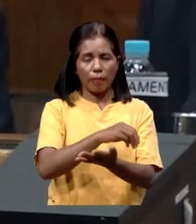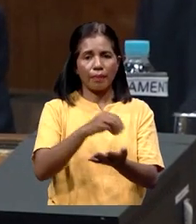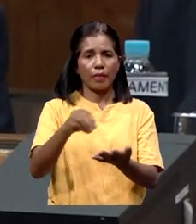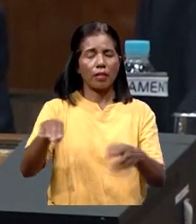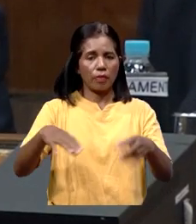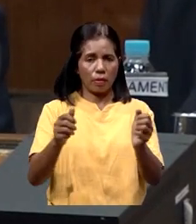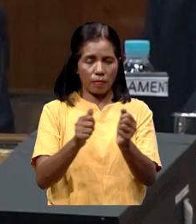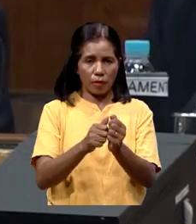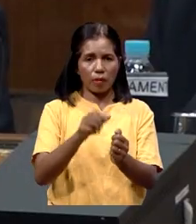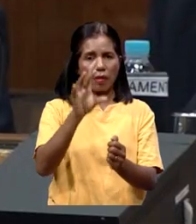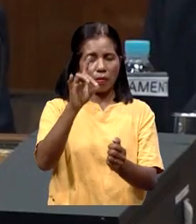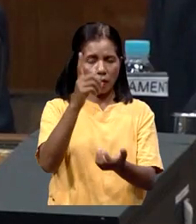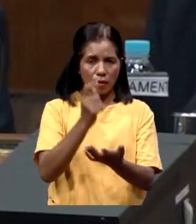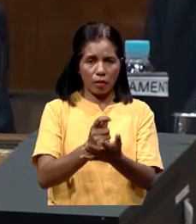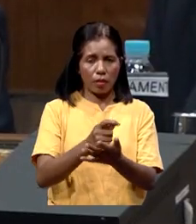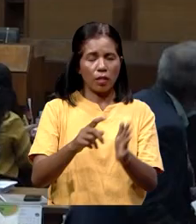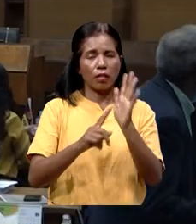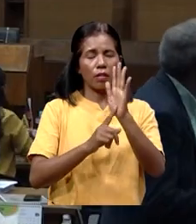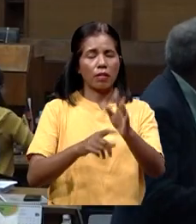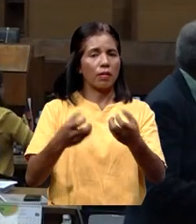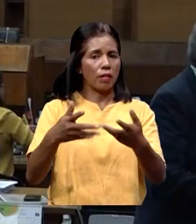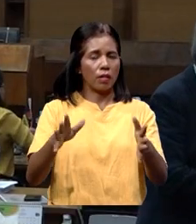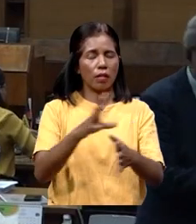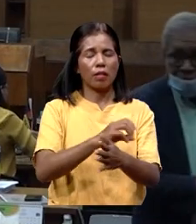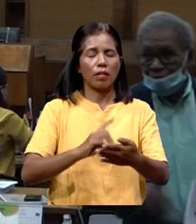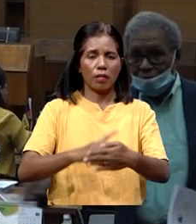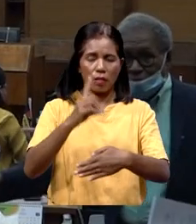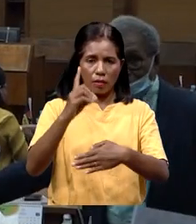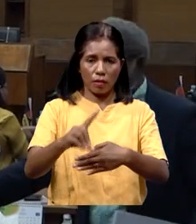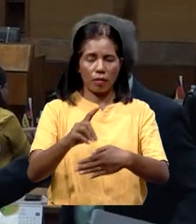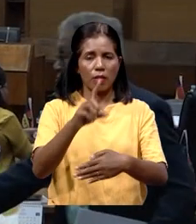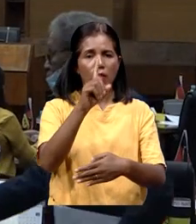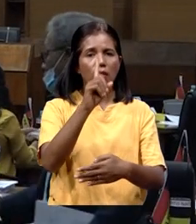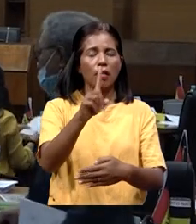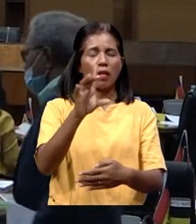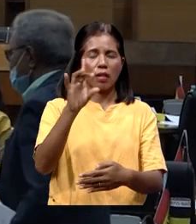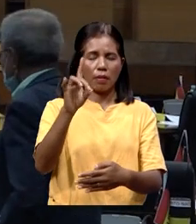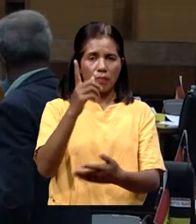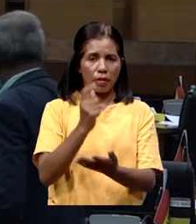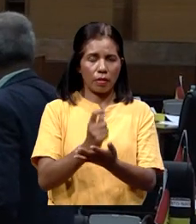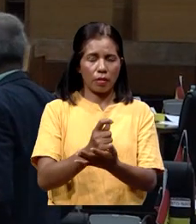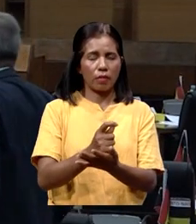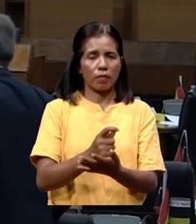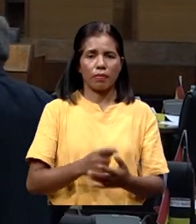to con valor resen, transferência público mamuk, capital de desenvolvimento rihun atos valor resen. Marito da Costa, Ziemen.